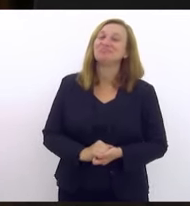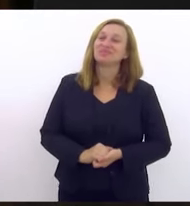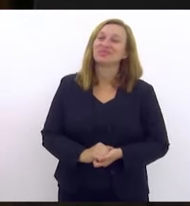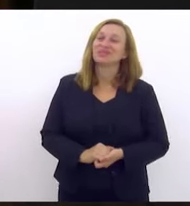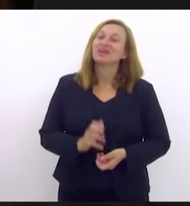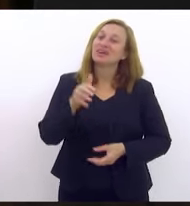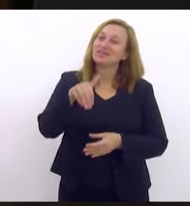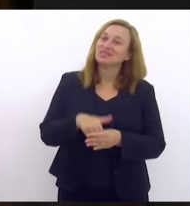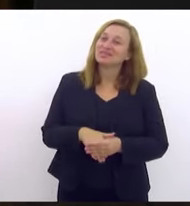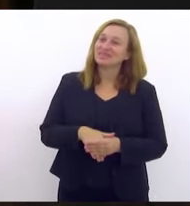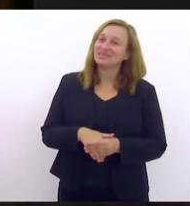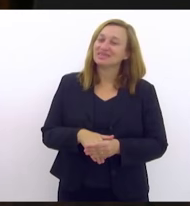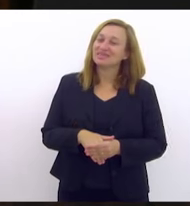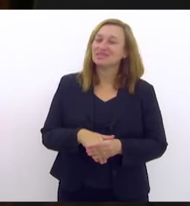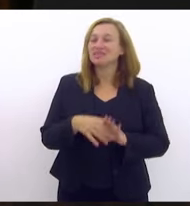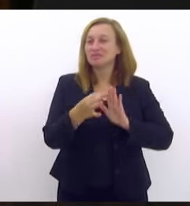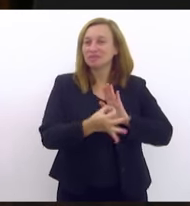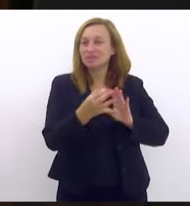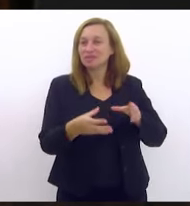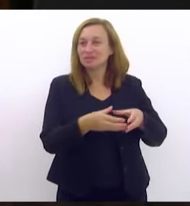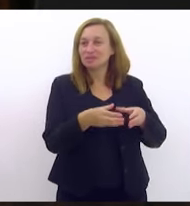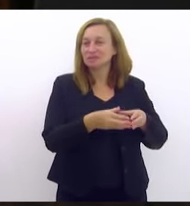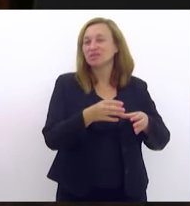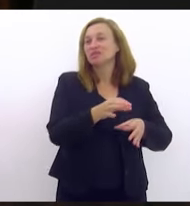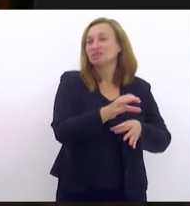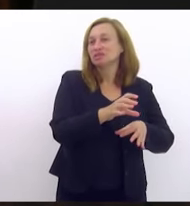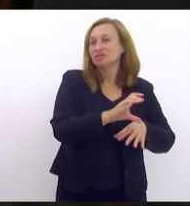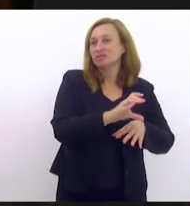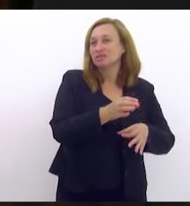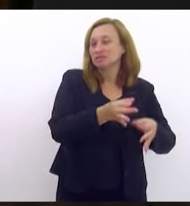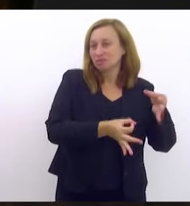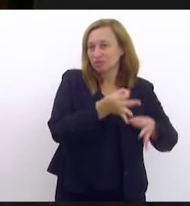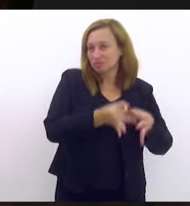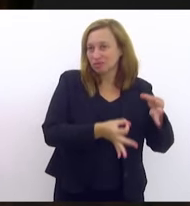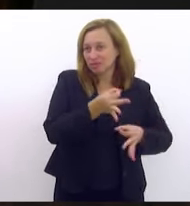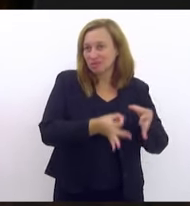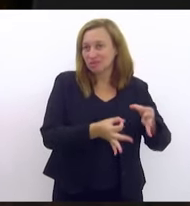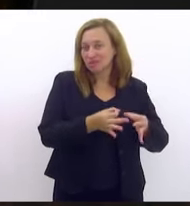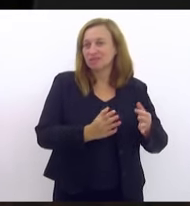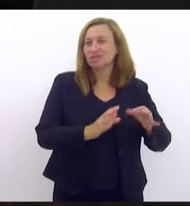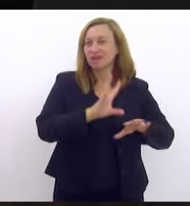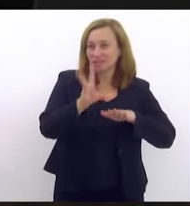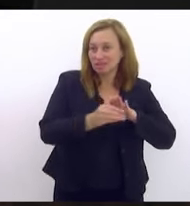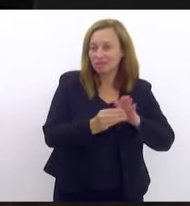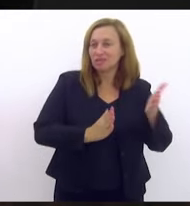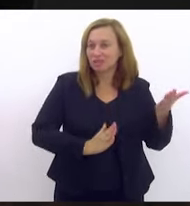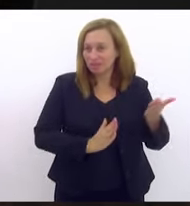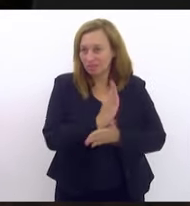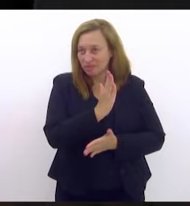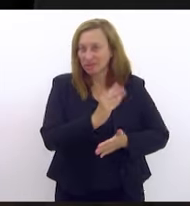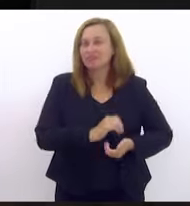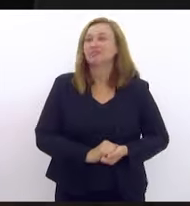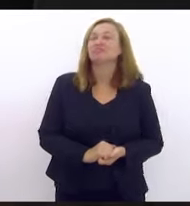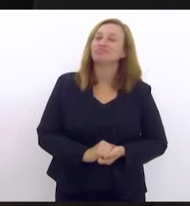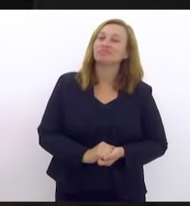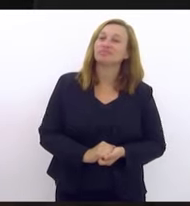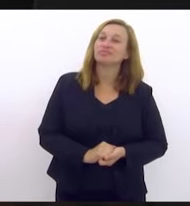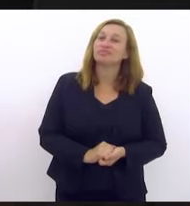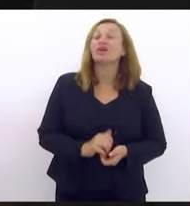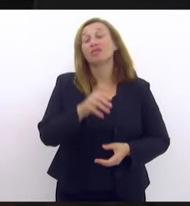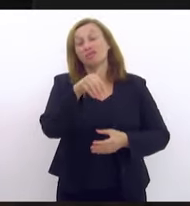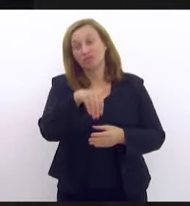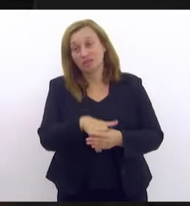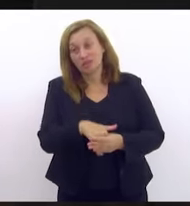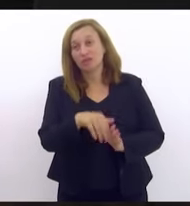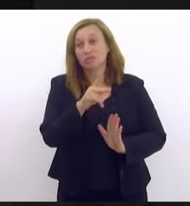Em votação. Parecer da Comissão de Constituição e Justiça, as emendas de plenário. Senhores que aprovam, permaneçam como estão. Aprovado. Em